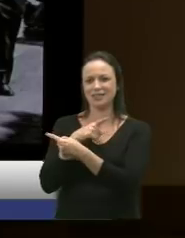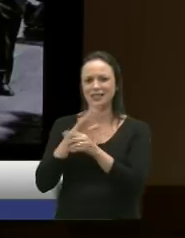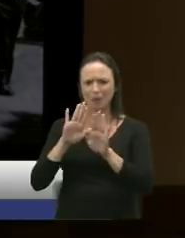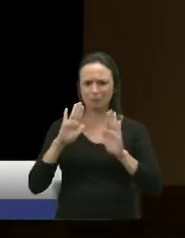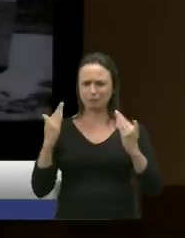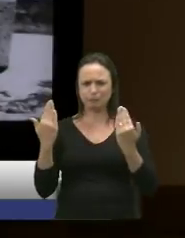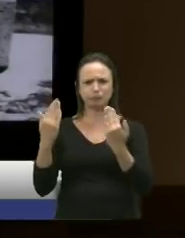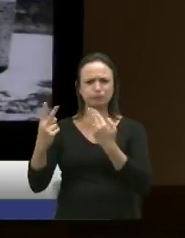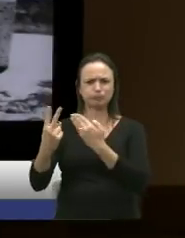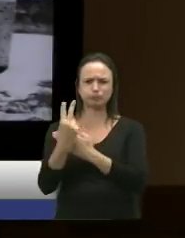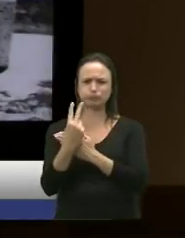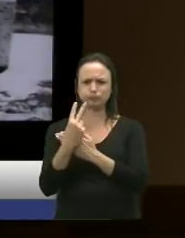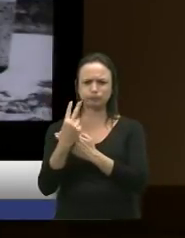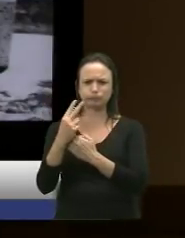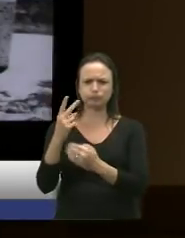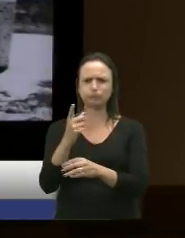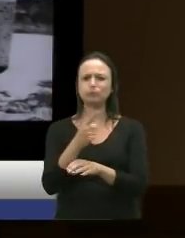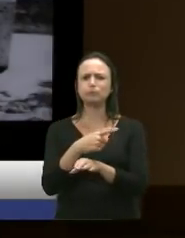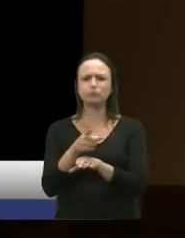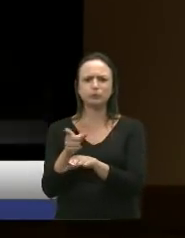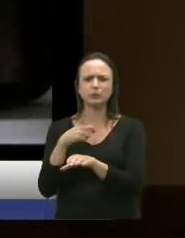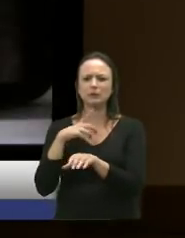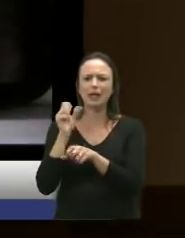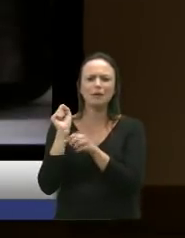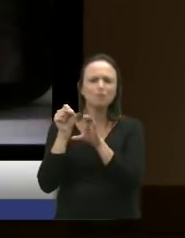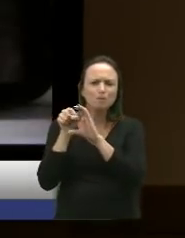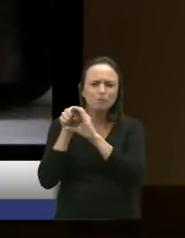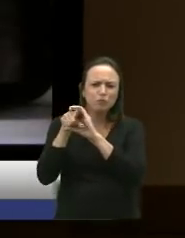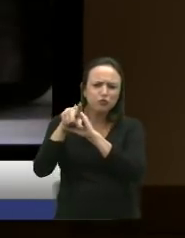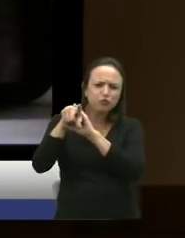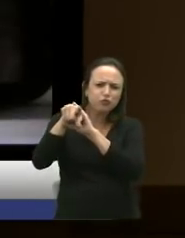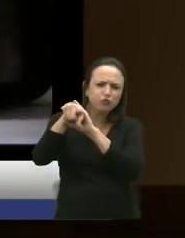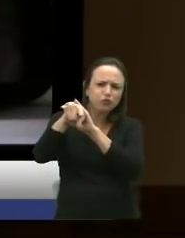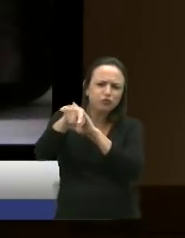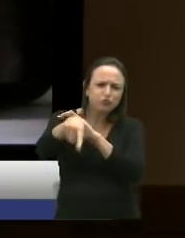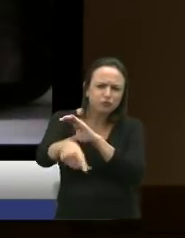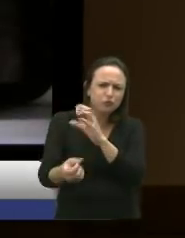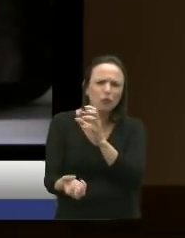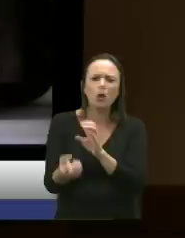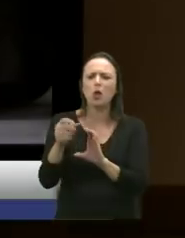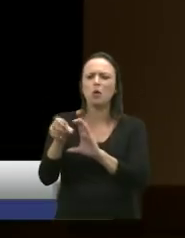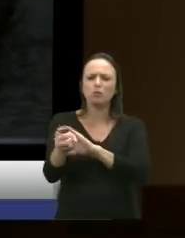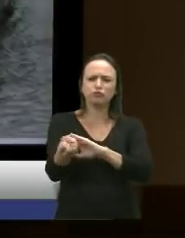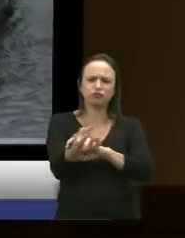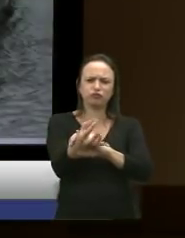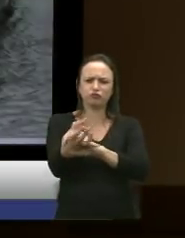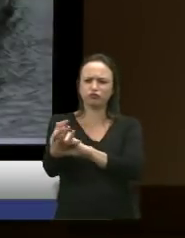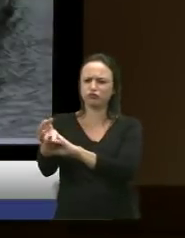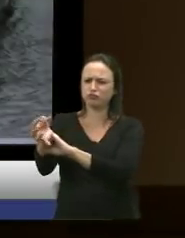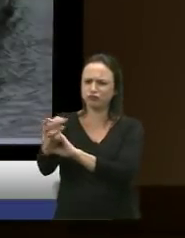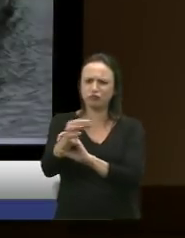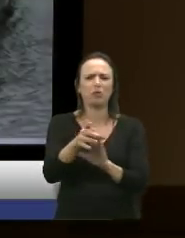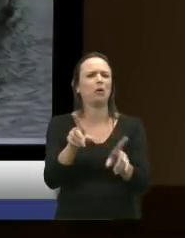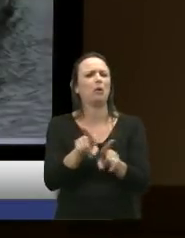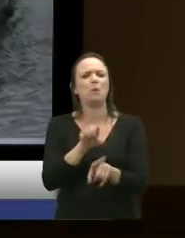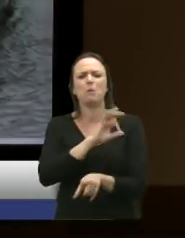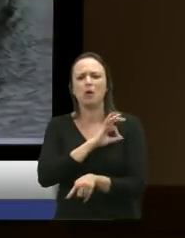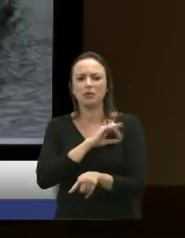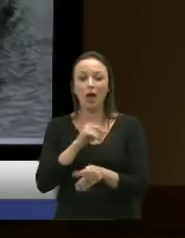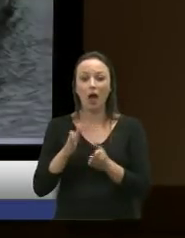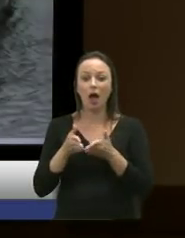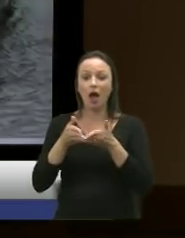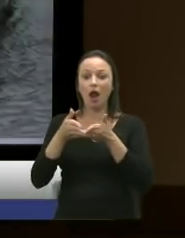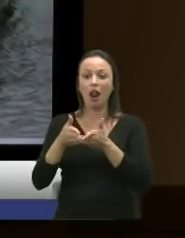torre giratória. Carro blindado com lança-chamas. Carro blindado para policiamento. Lancha